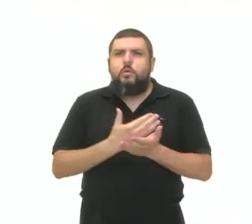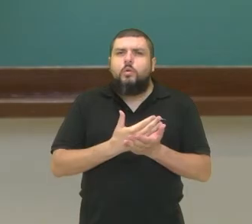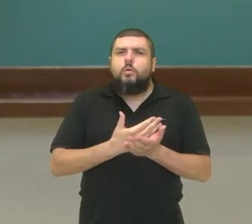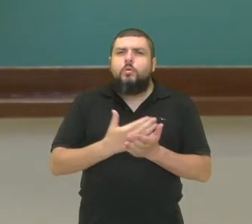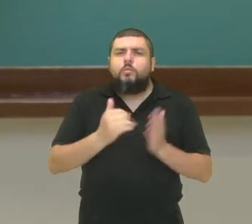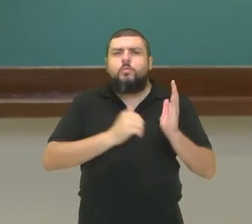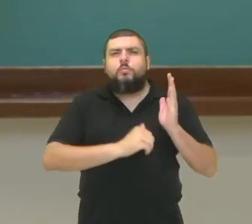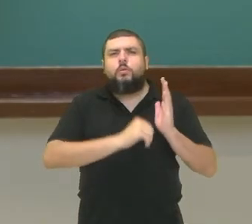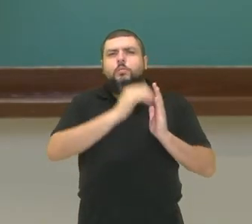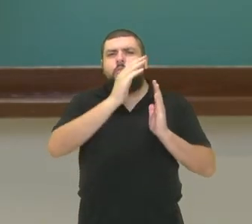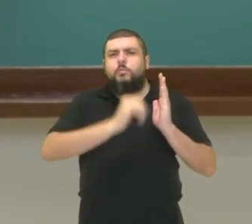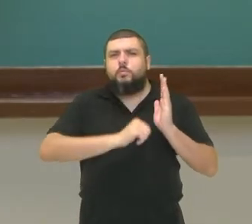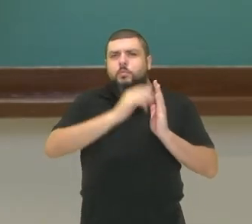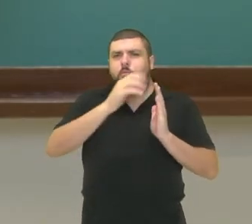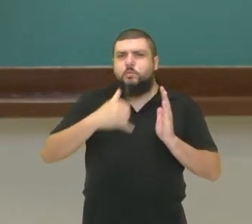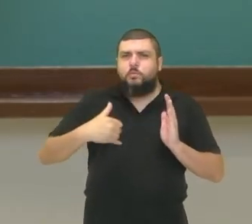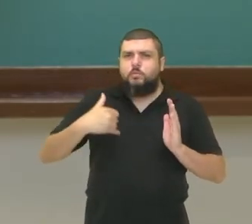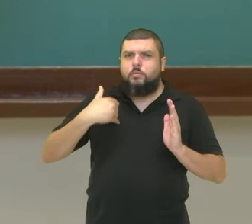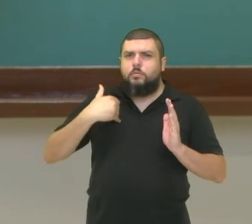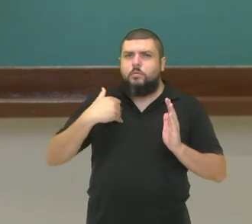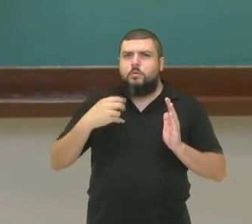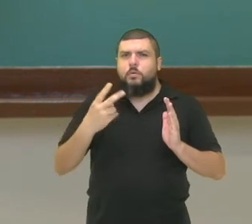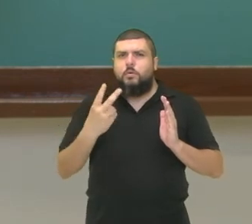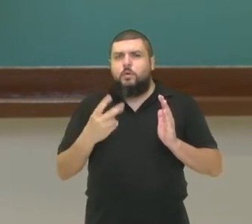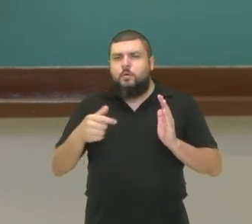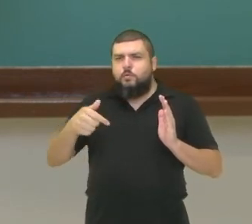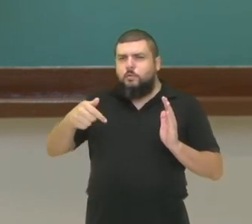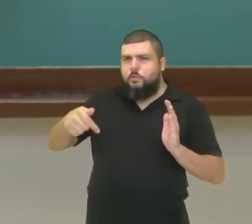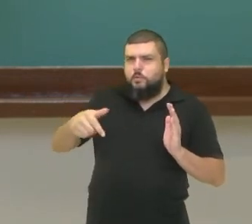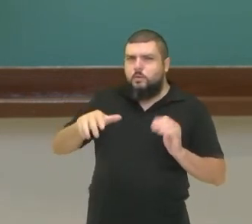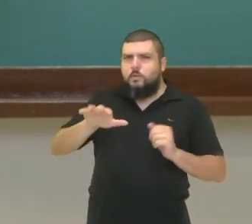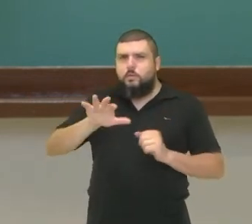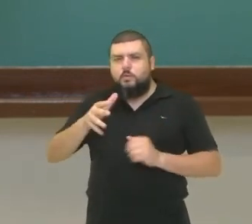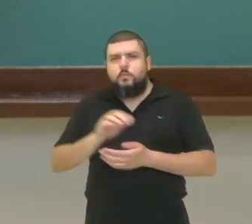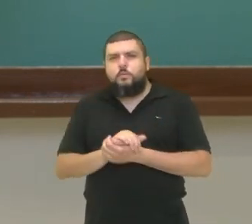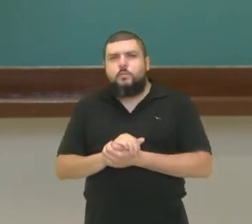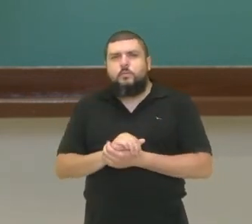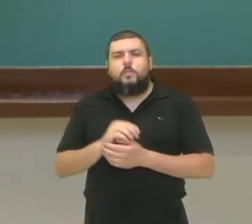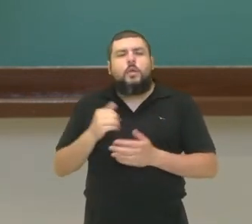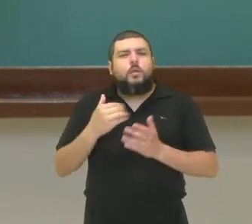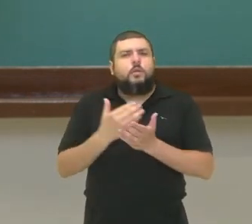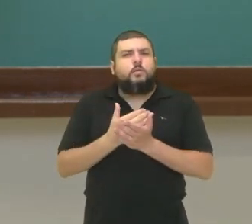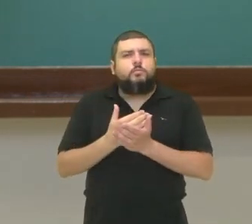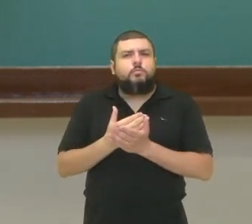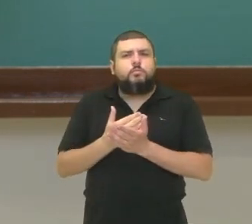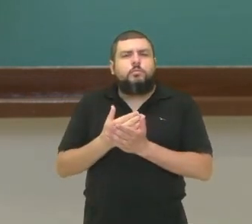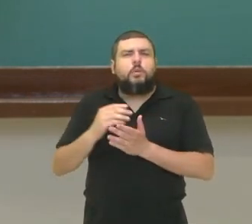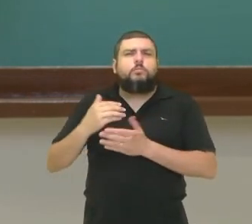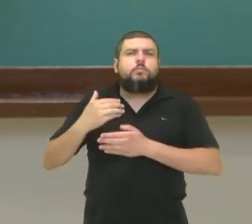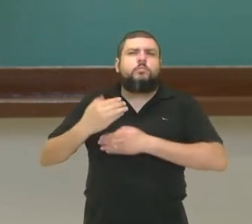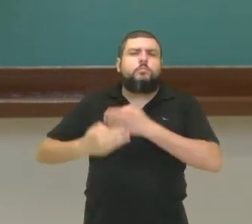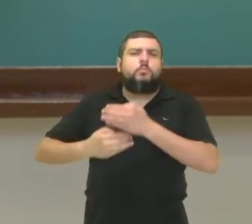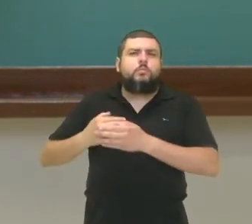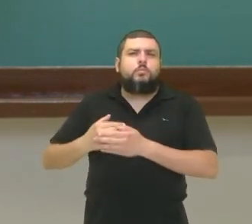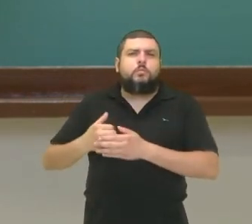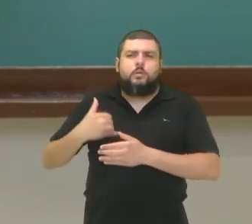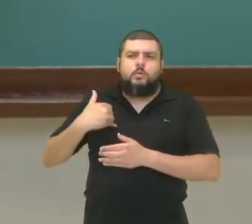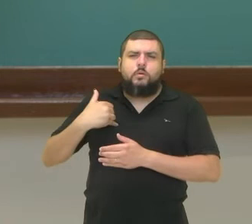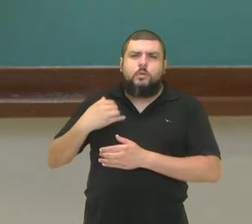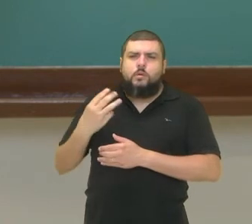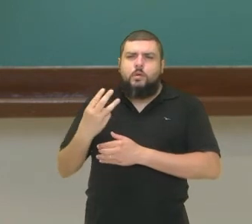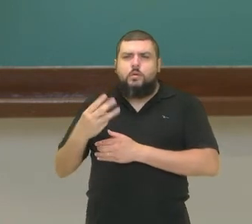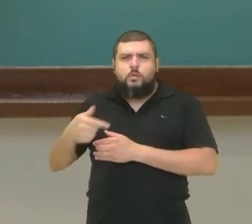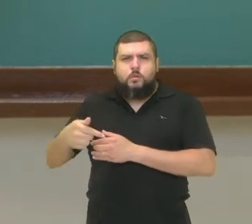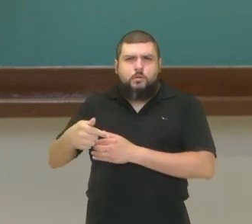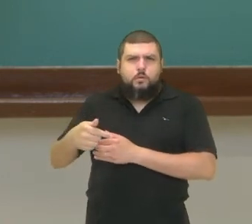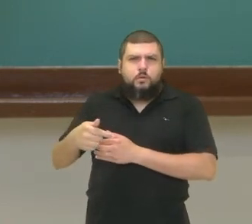anos, bem mais tarde do que outros artistas, e foi somente até os 37, ele acabou falecendo muito